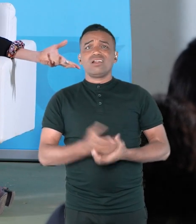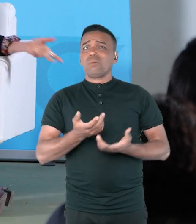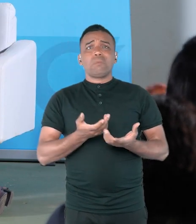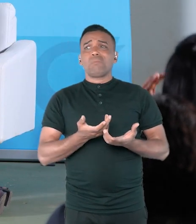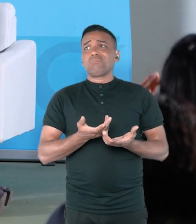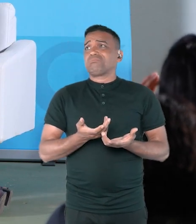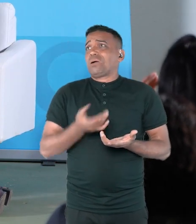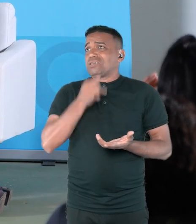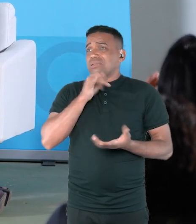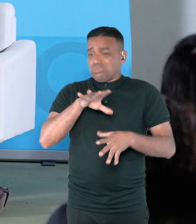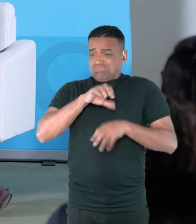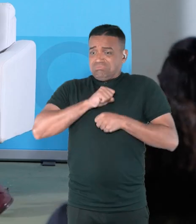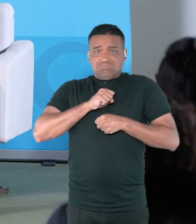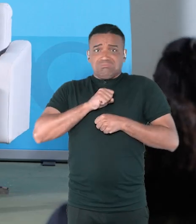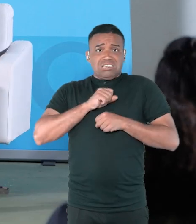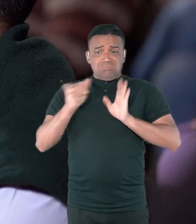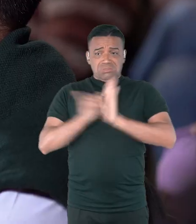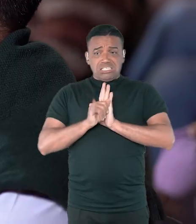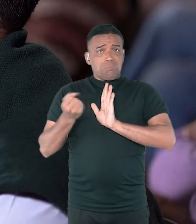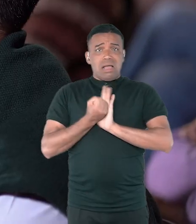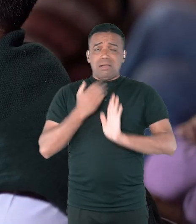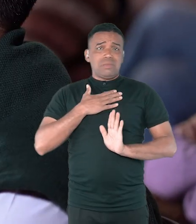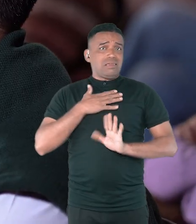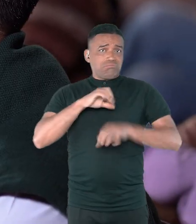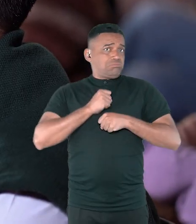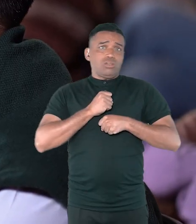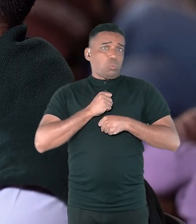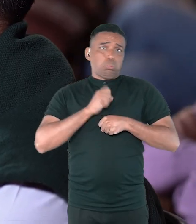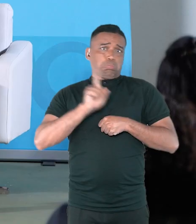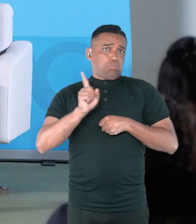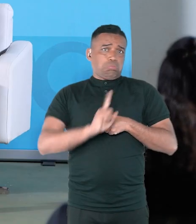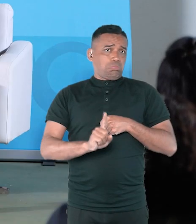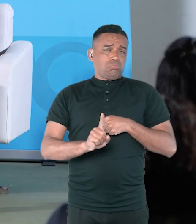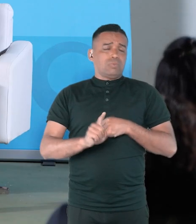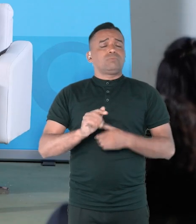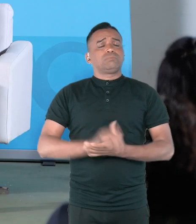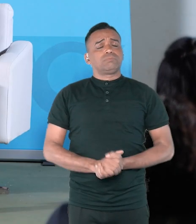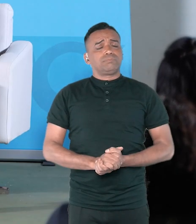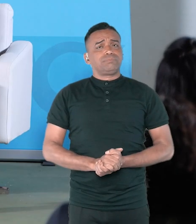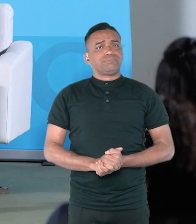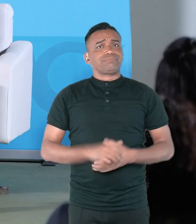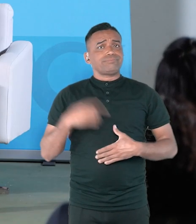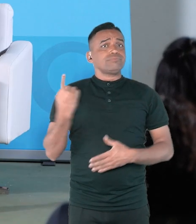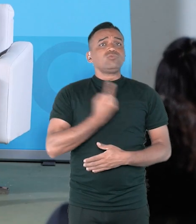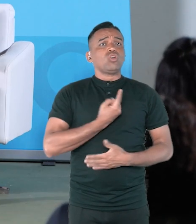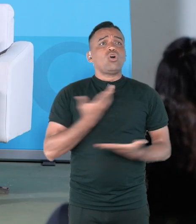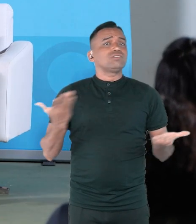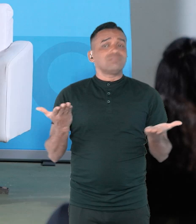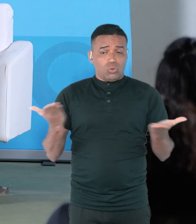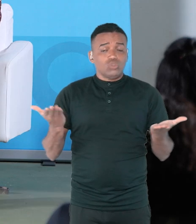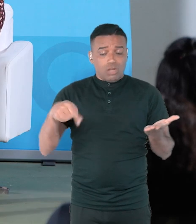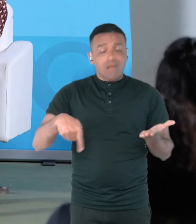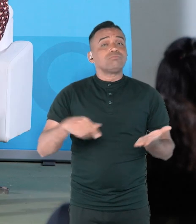seja, mas também eles não fazem parte do que eu sou. Uma espectadora acena fortemente com a cabeça em concordância. E